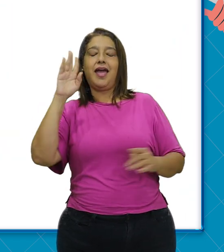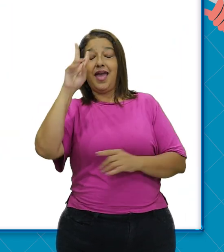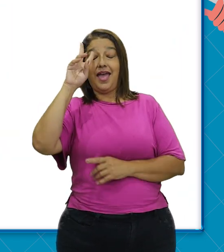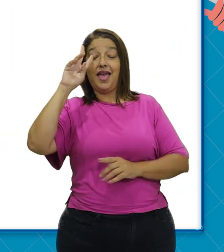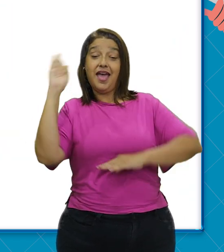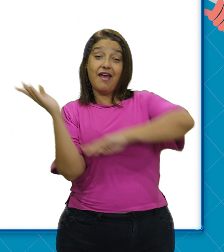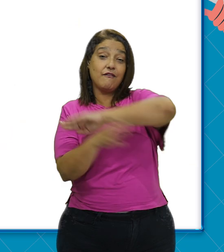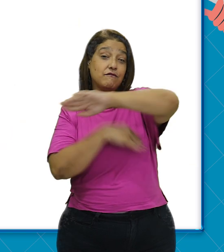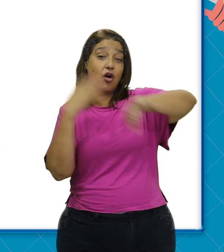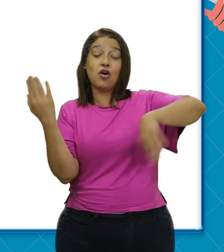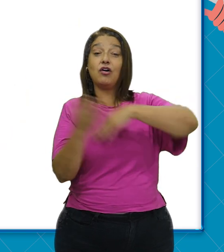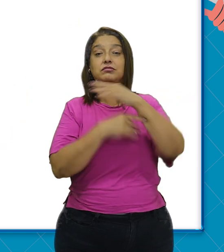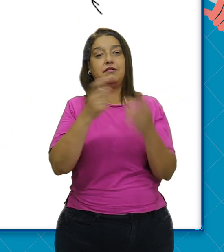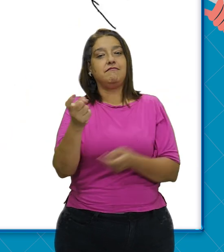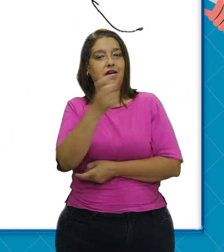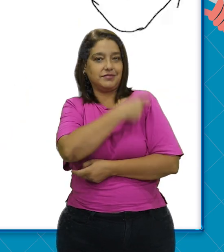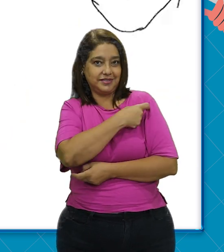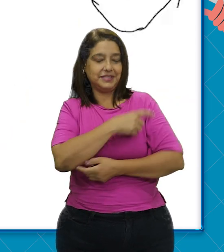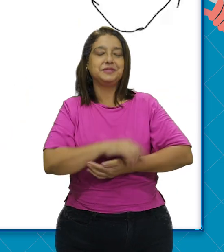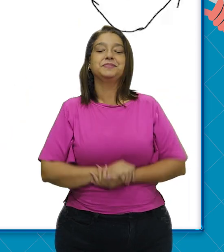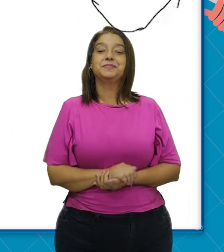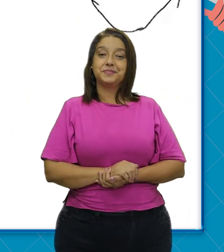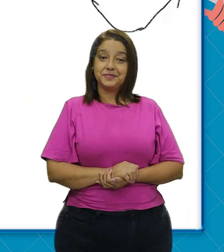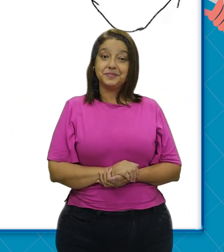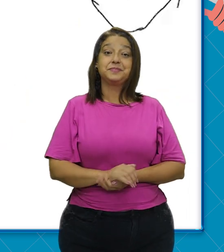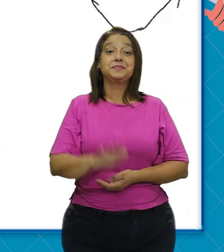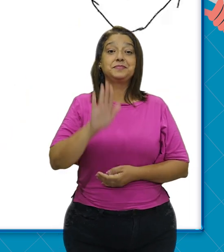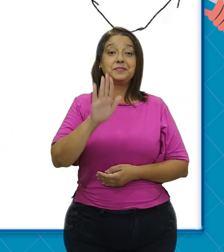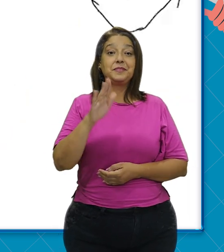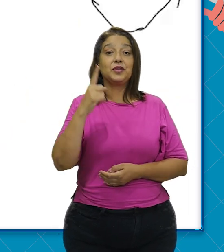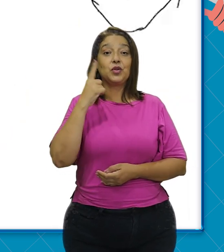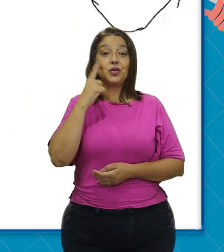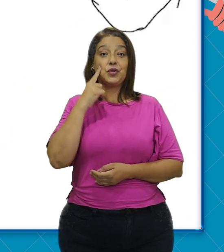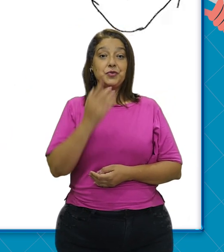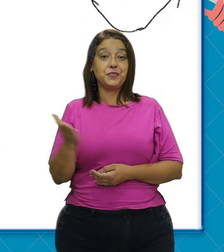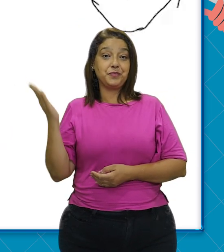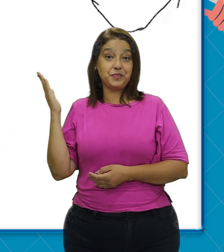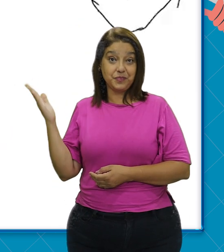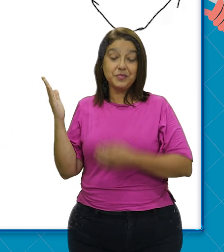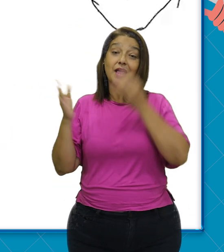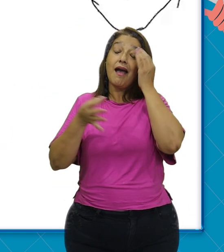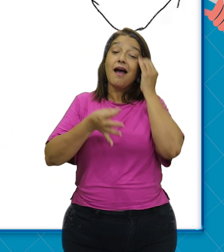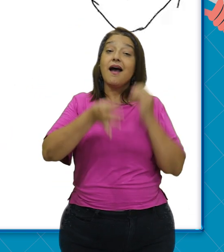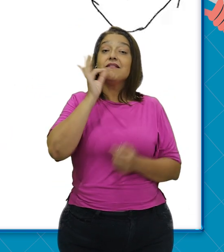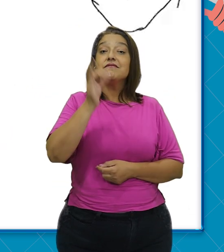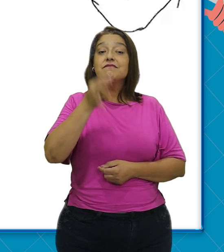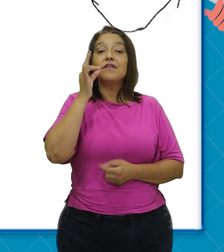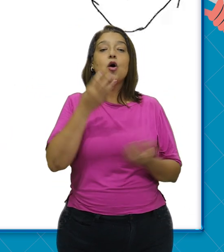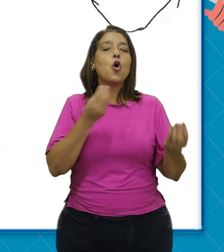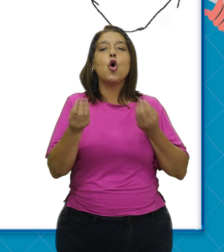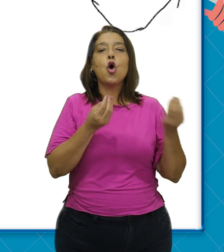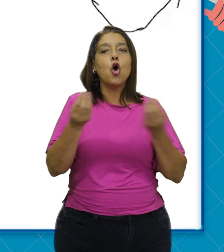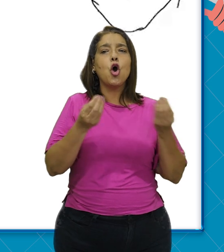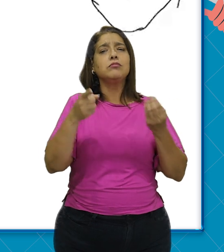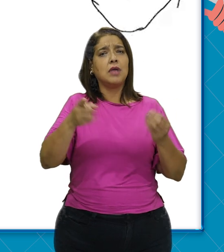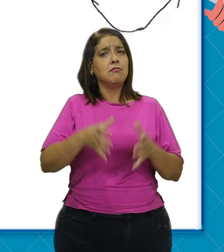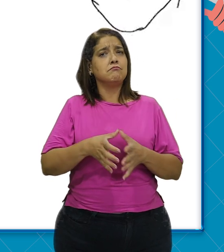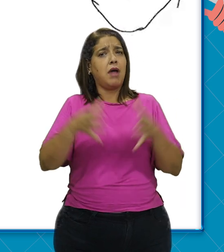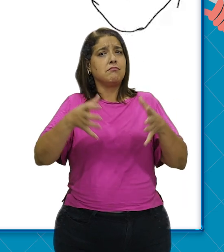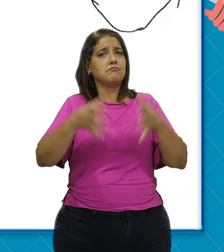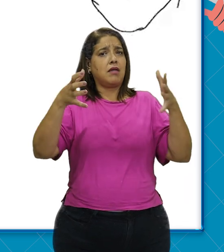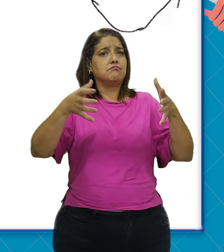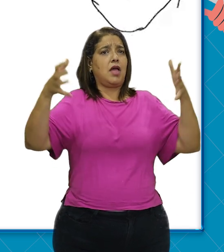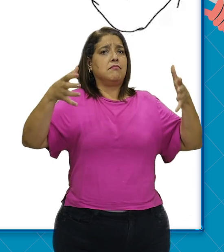Mas voltando à produção cafeeira, ela estava crescendo muito com a fixação da mão de obra estrangeira no campo. Cresceu tanto